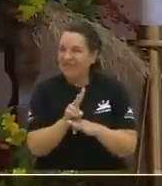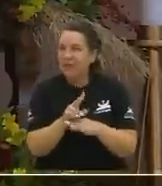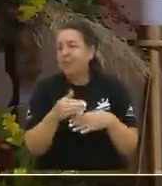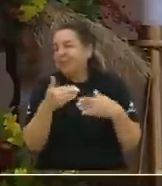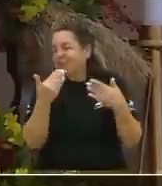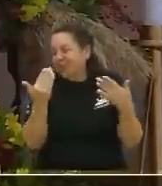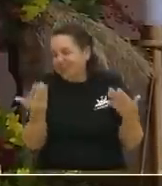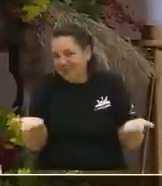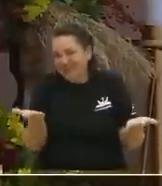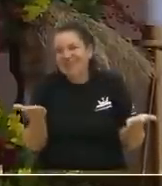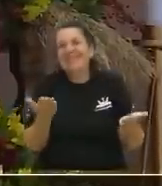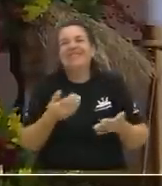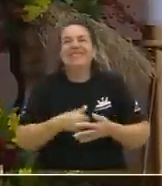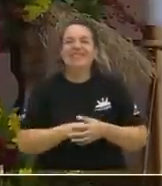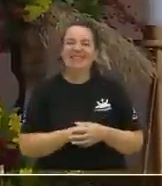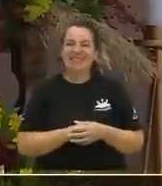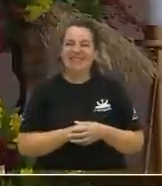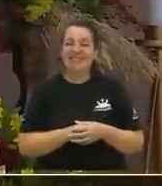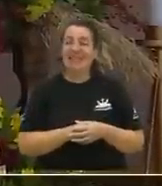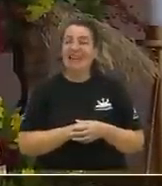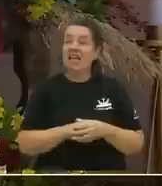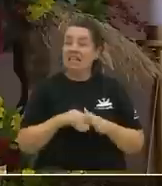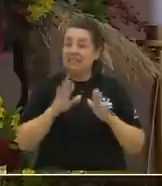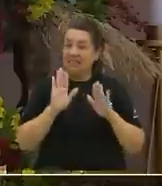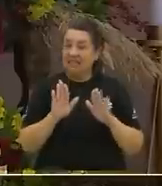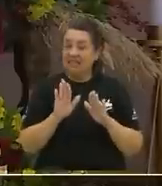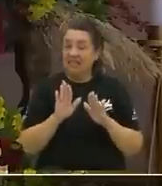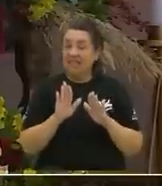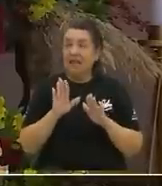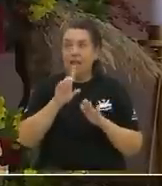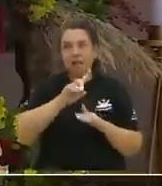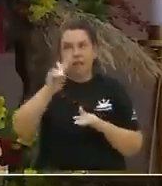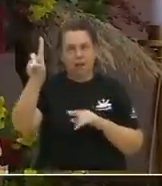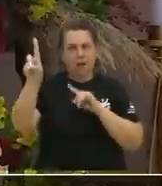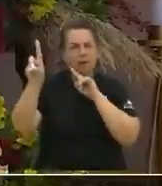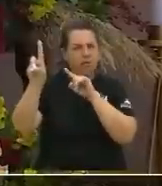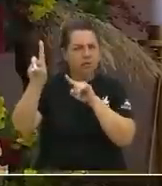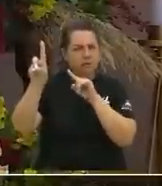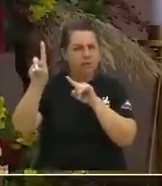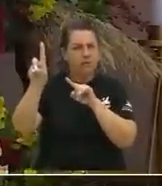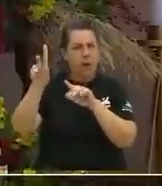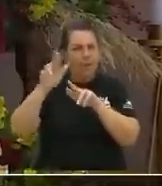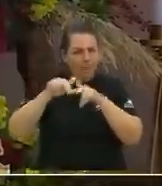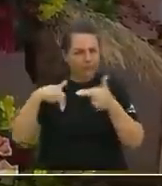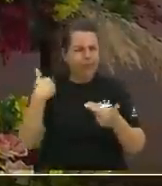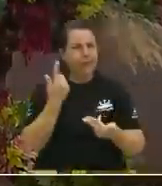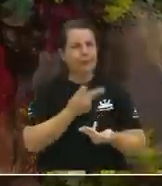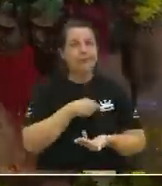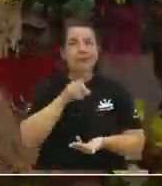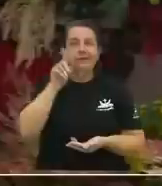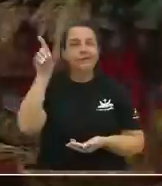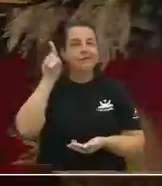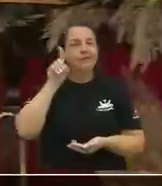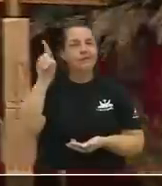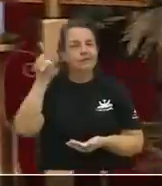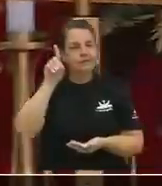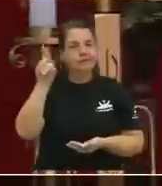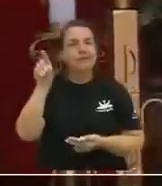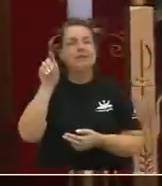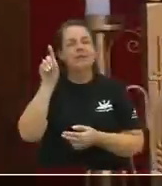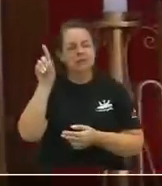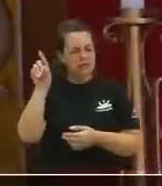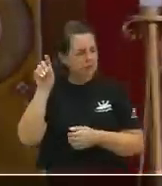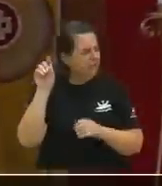Assim sendo, meus irmãos, no que se refere a Deus em relação a nós, Ele, podendo